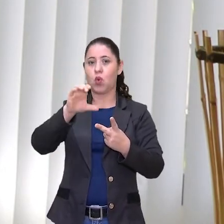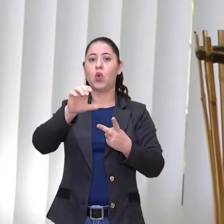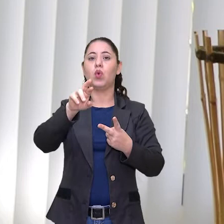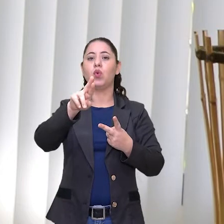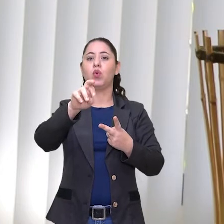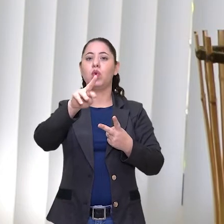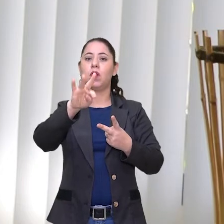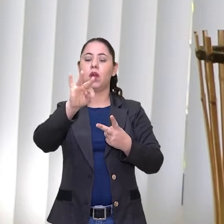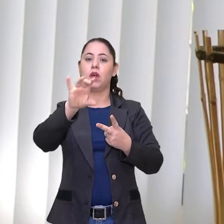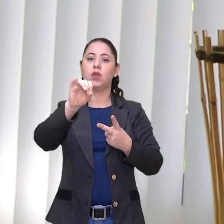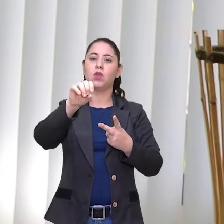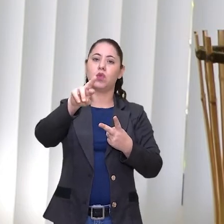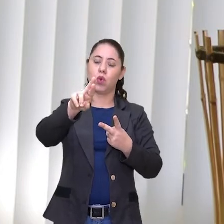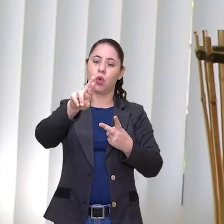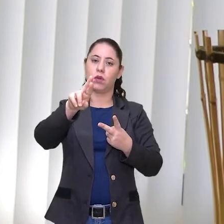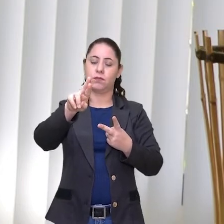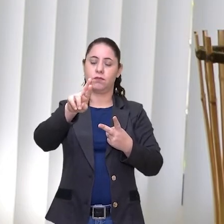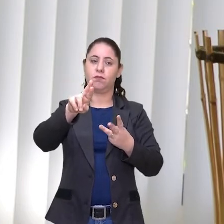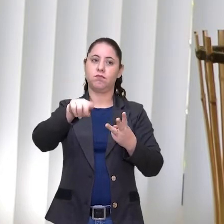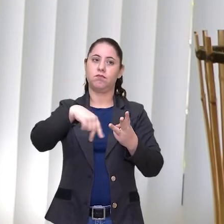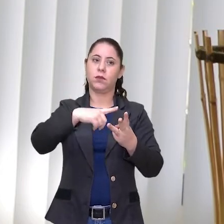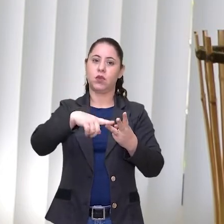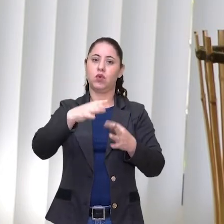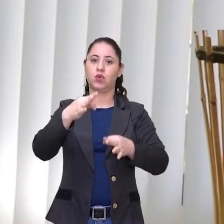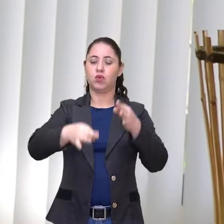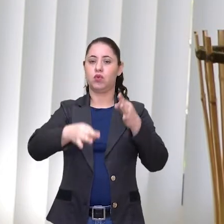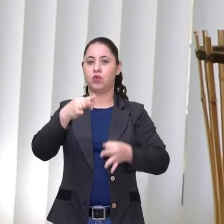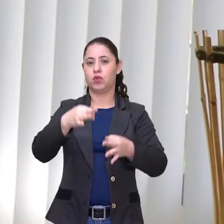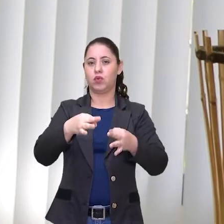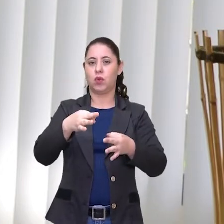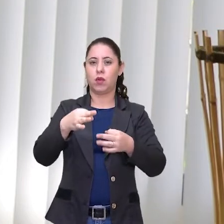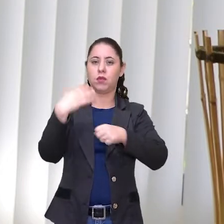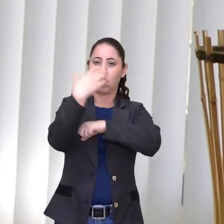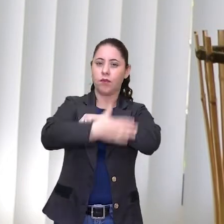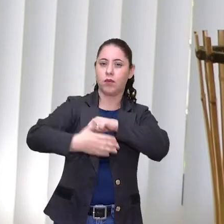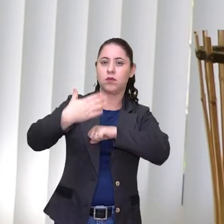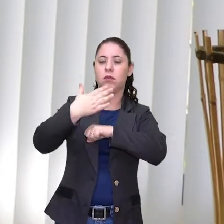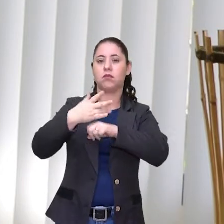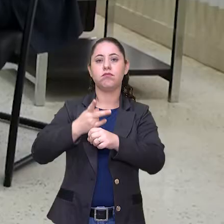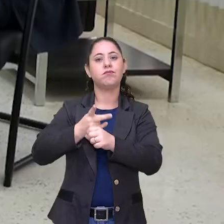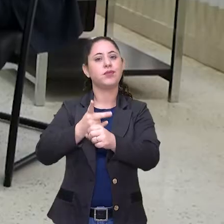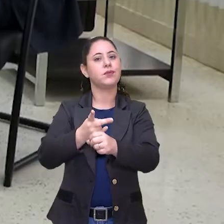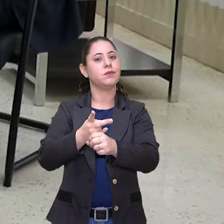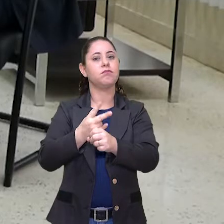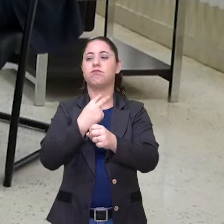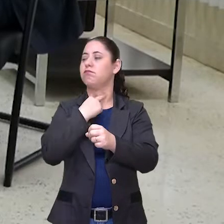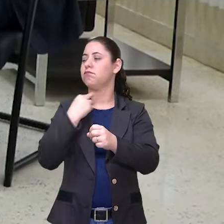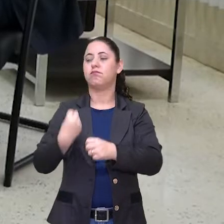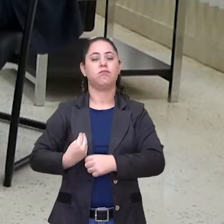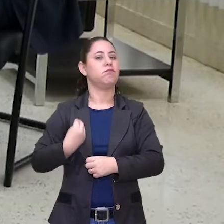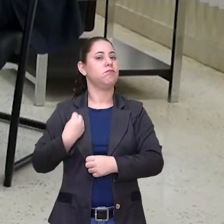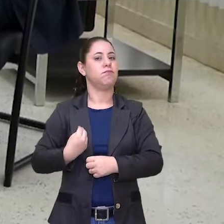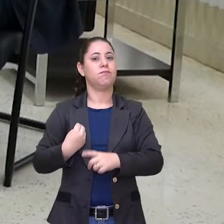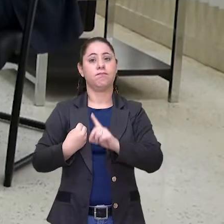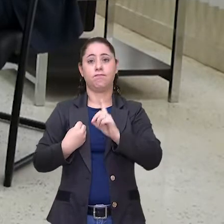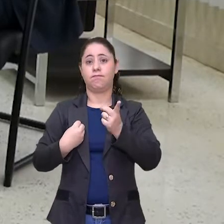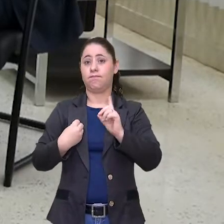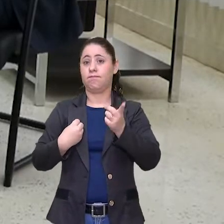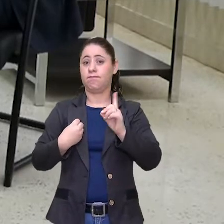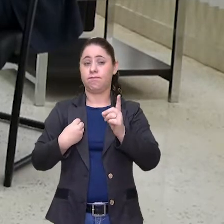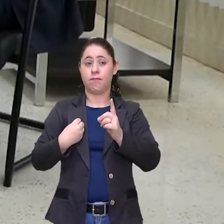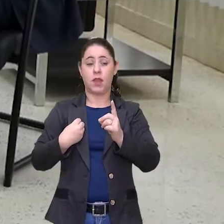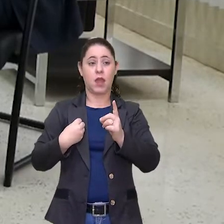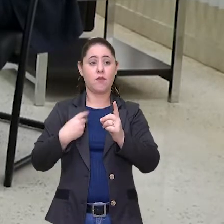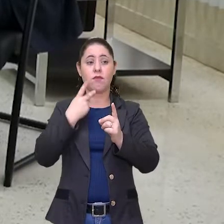o curator em relação ao curatelado, o juiz, promotor, defensor, não podem participar,